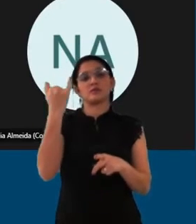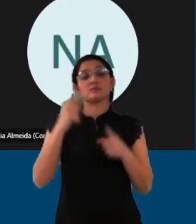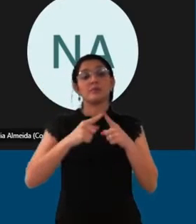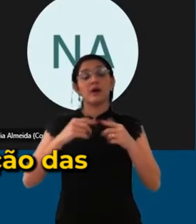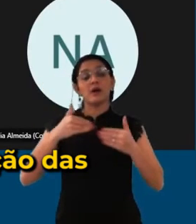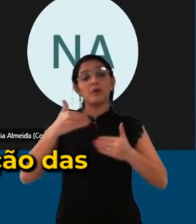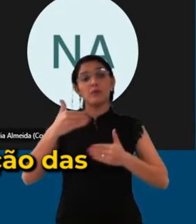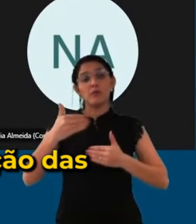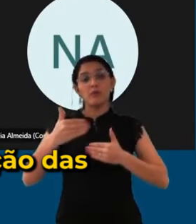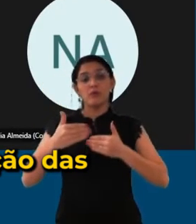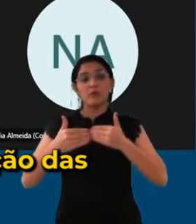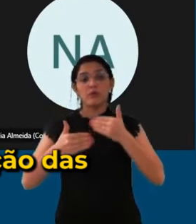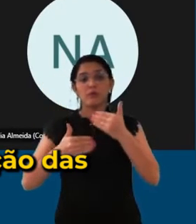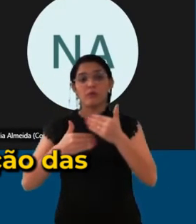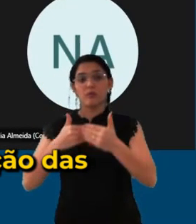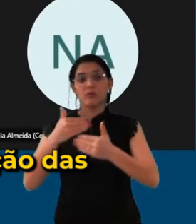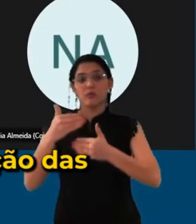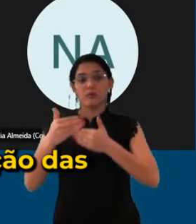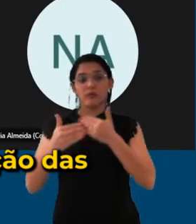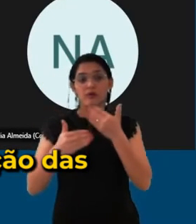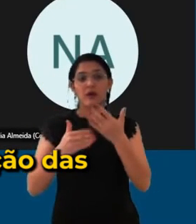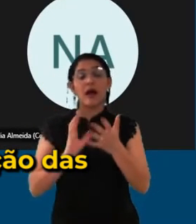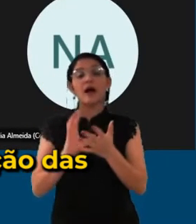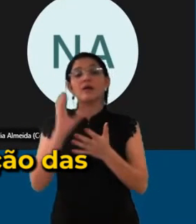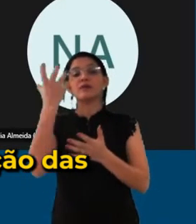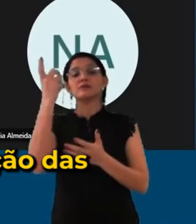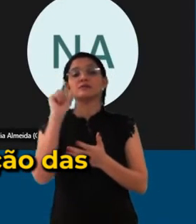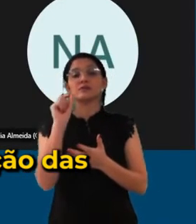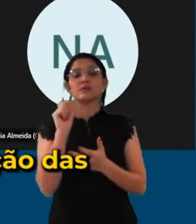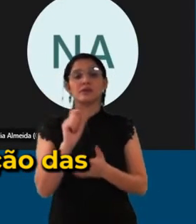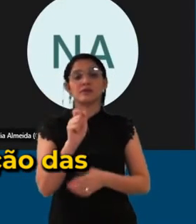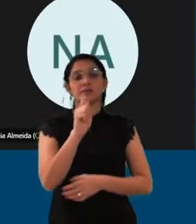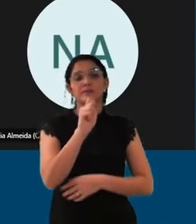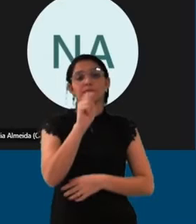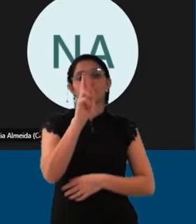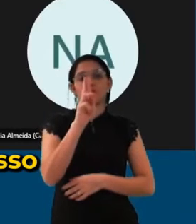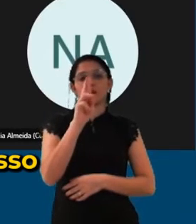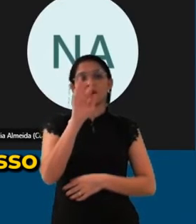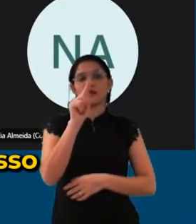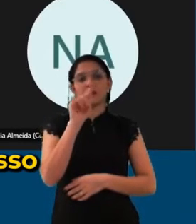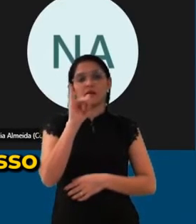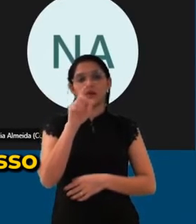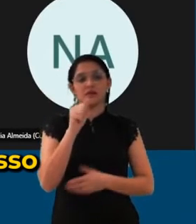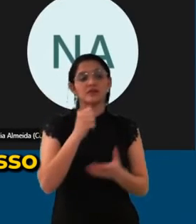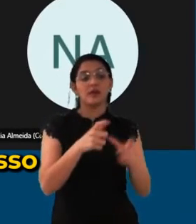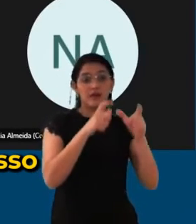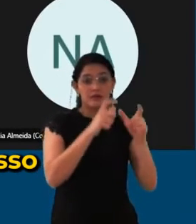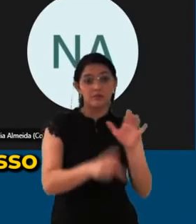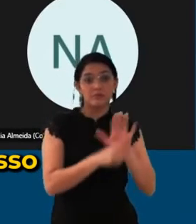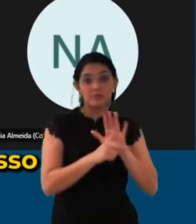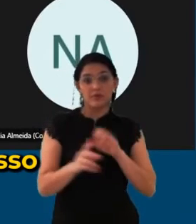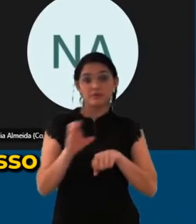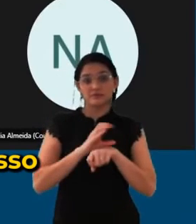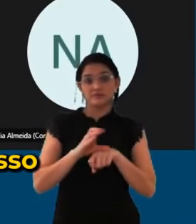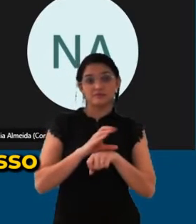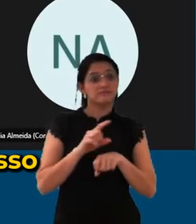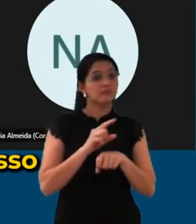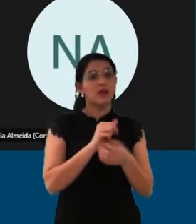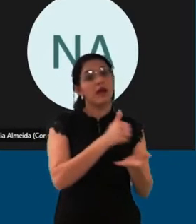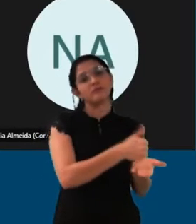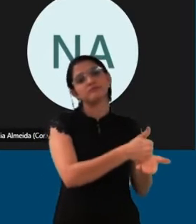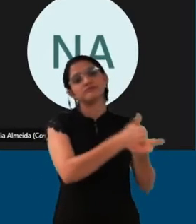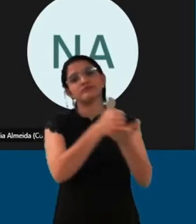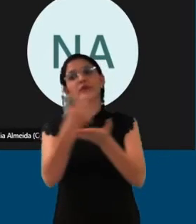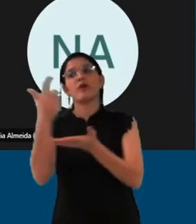reforçou, né, ela não foi mais viável tecnicamente em função das questões justamente de qualidade do nosso processo